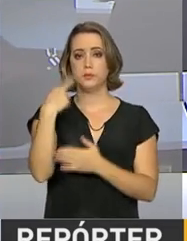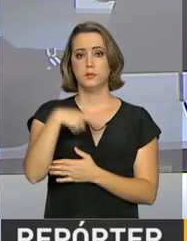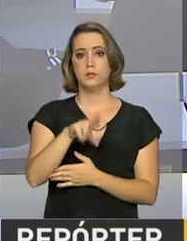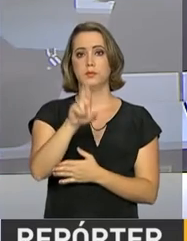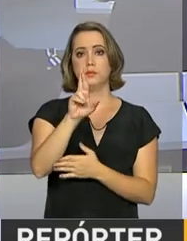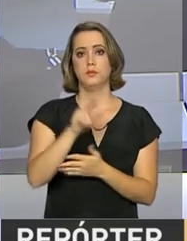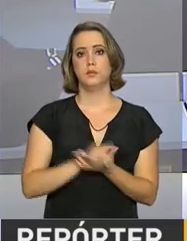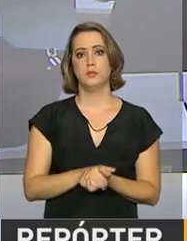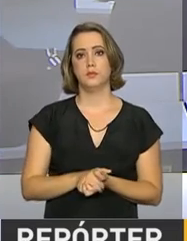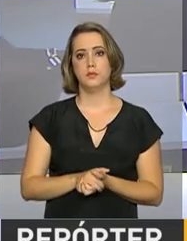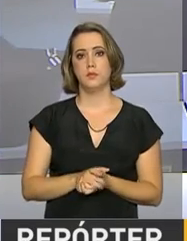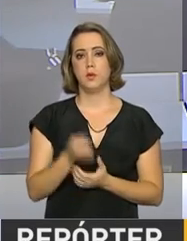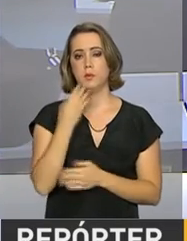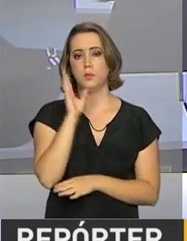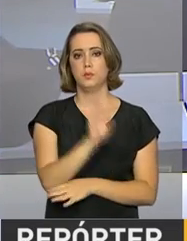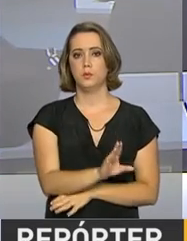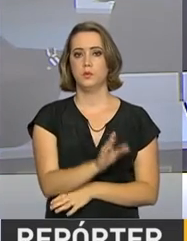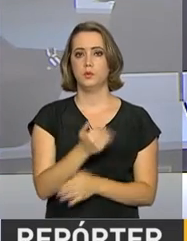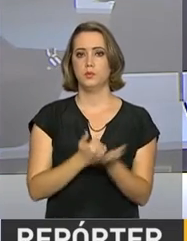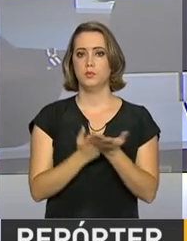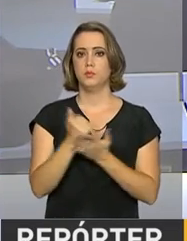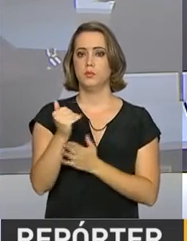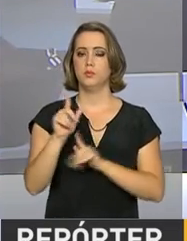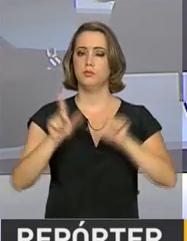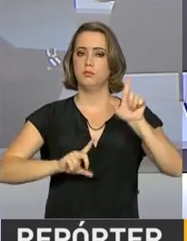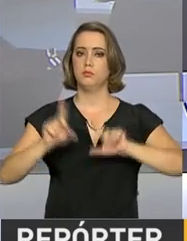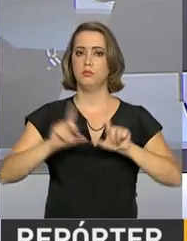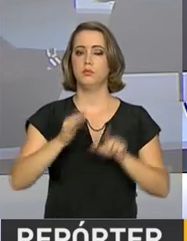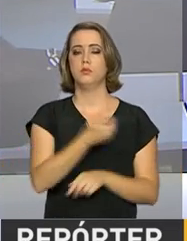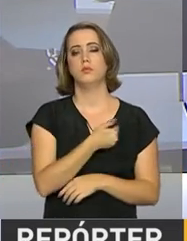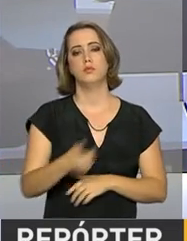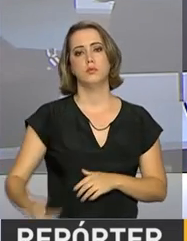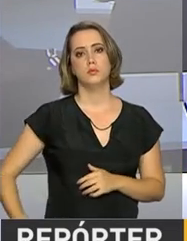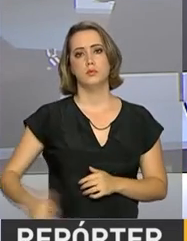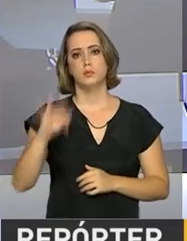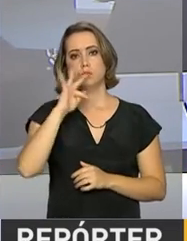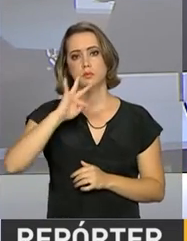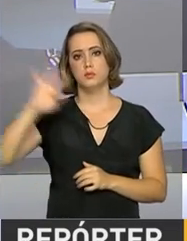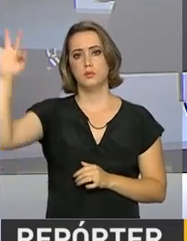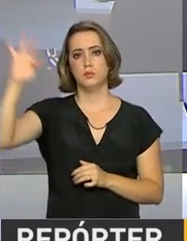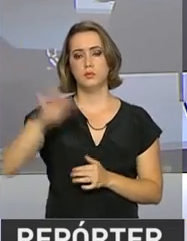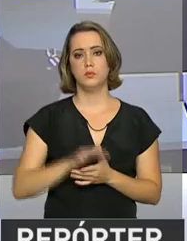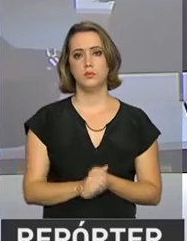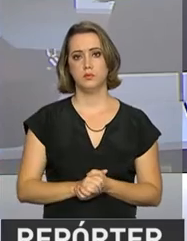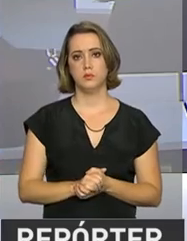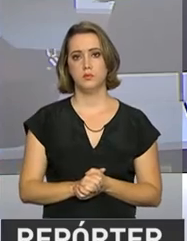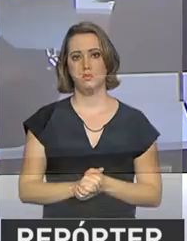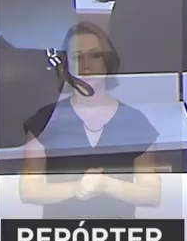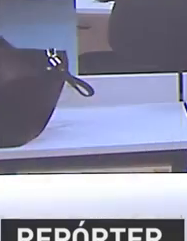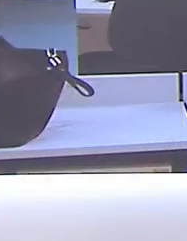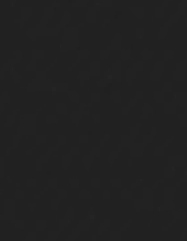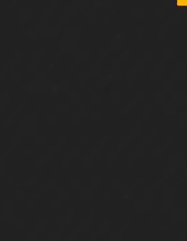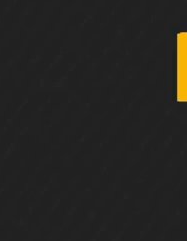nbr boa tarde pra você continue com a gente aqui na nbr a tv do governo federal